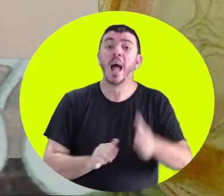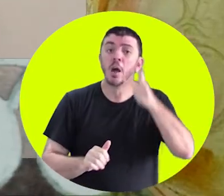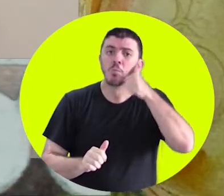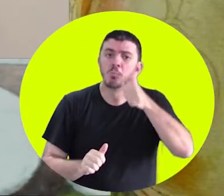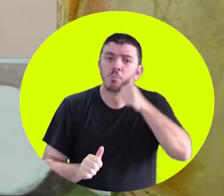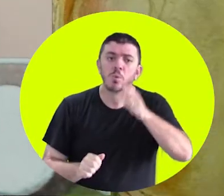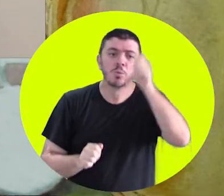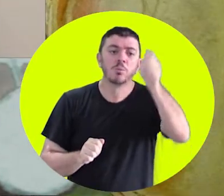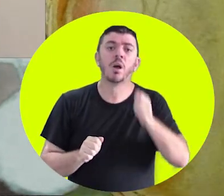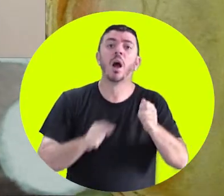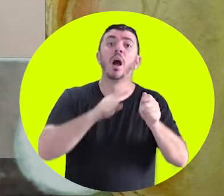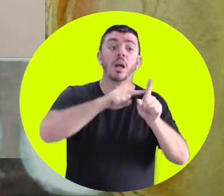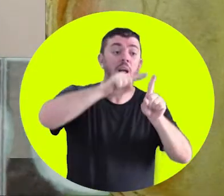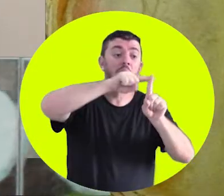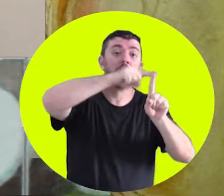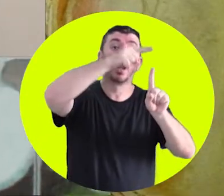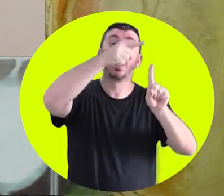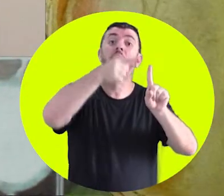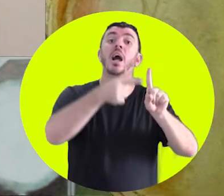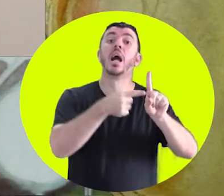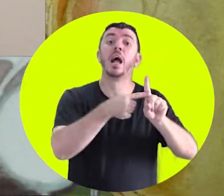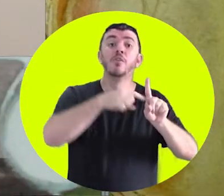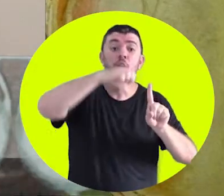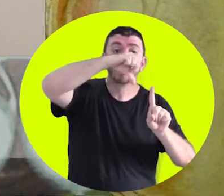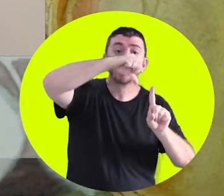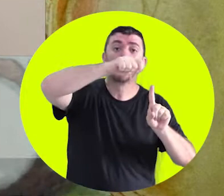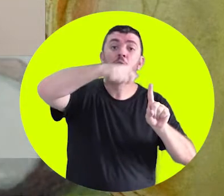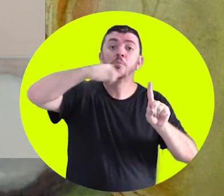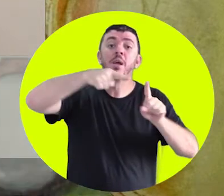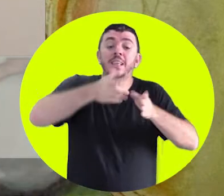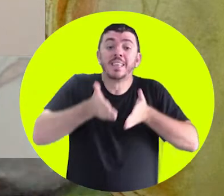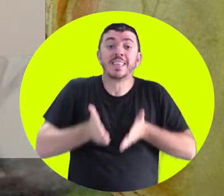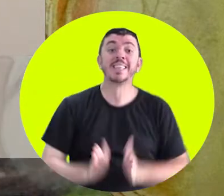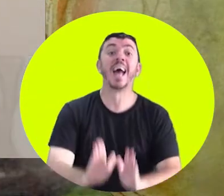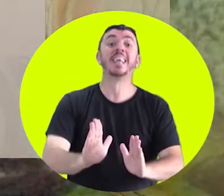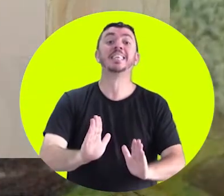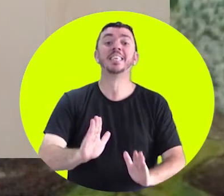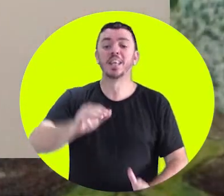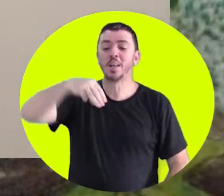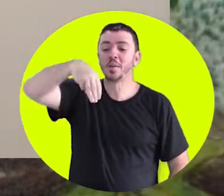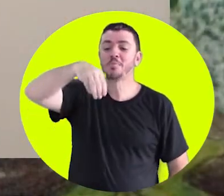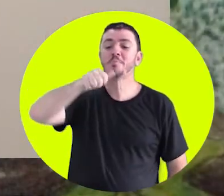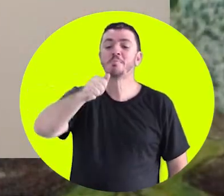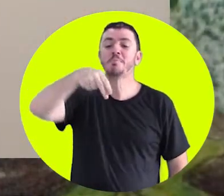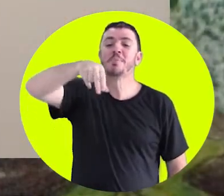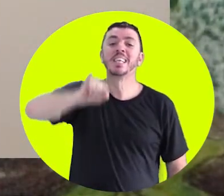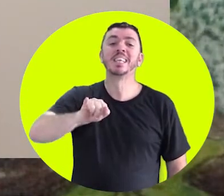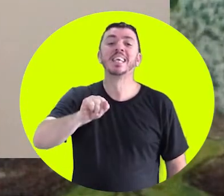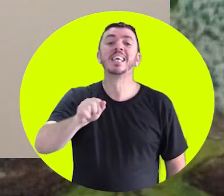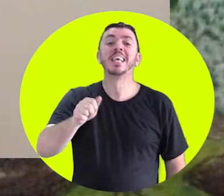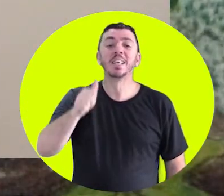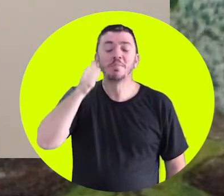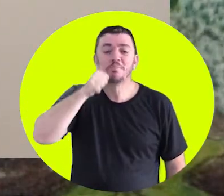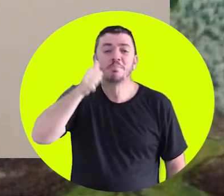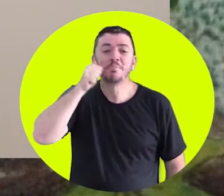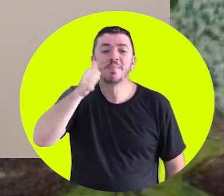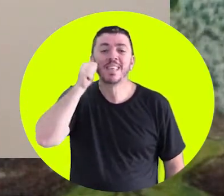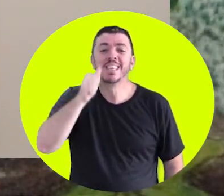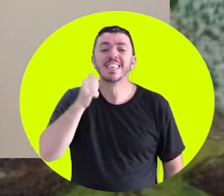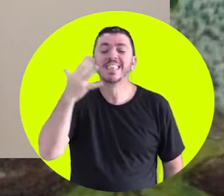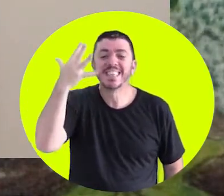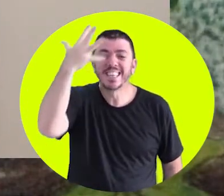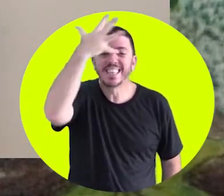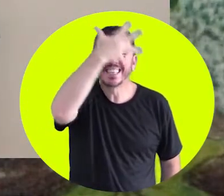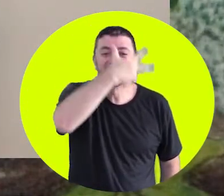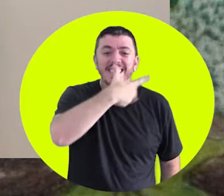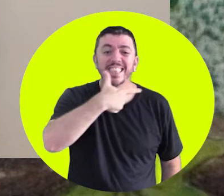estava esperando um bebê. 9 luas se passaram e nasceu Mani, uma menina linda. Porém, ela era um